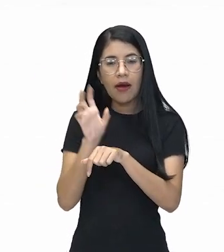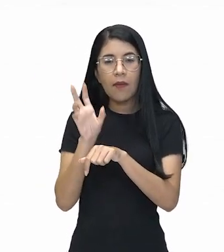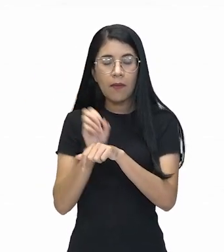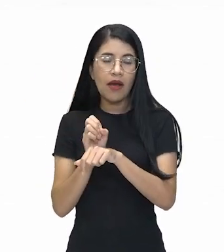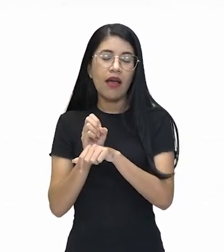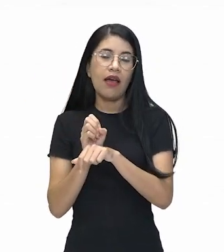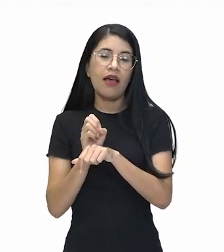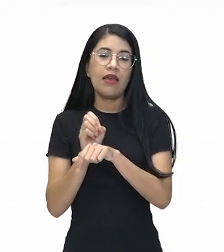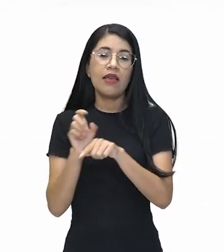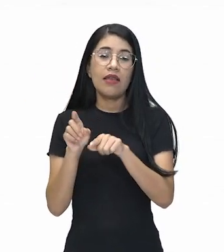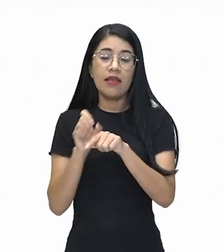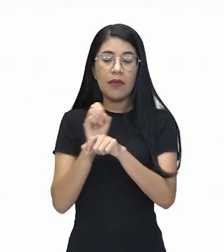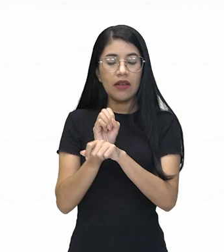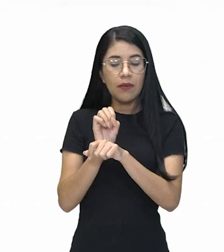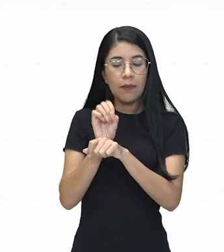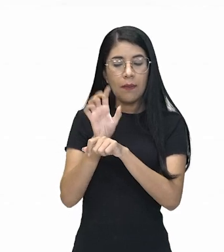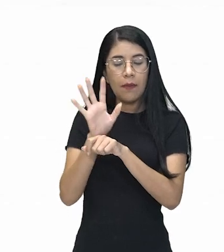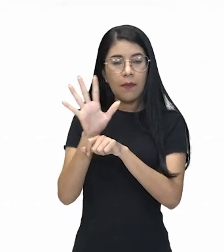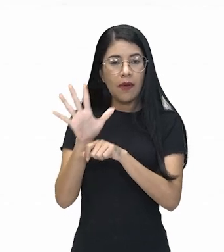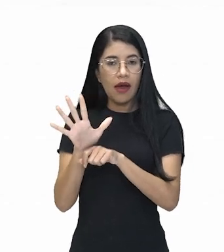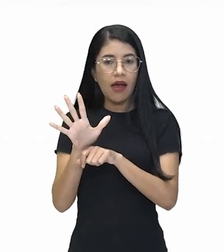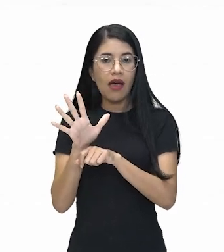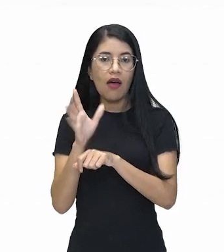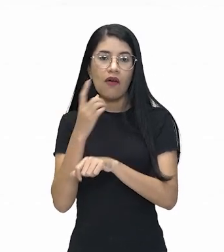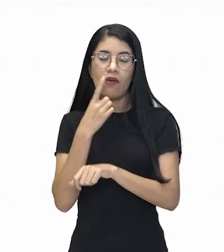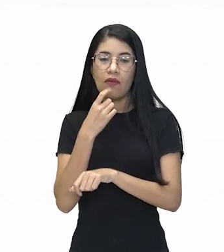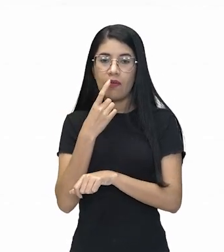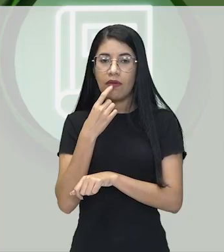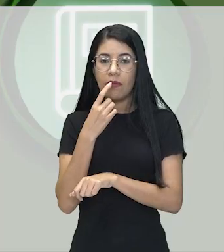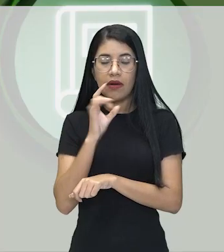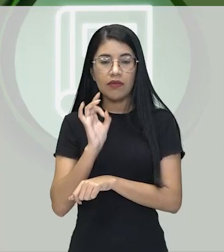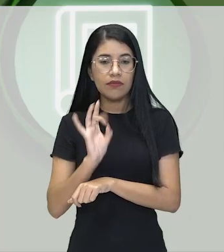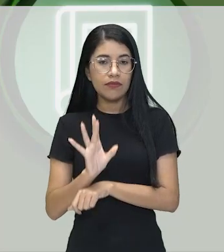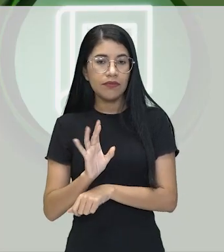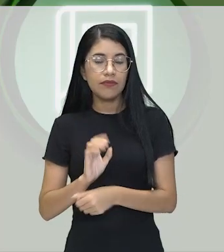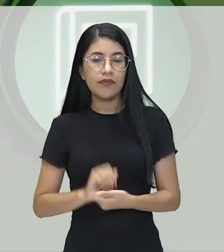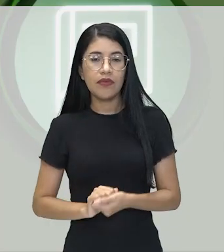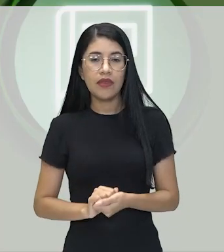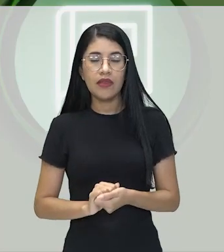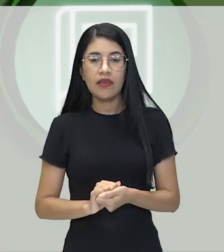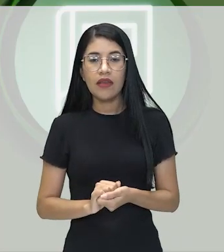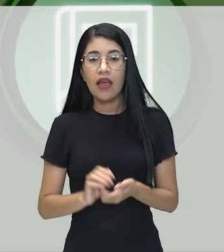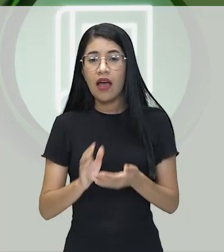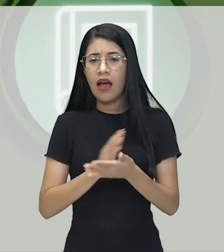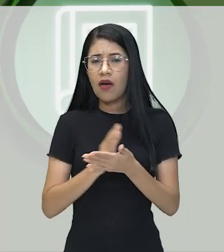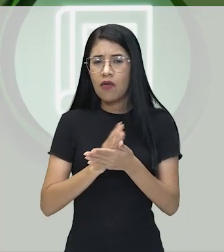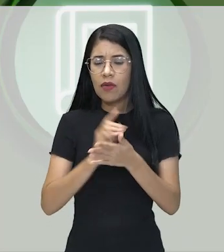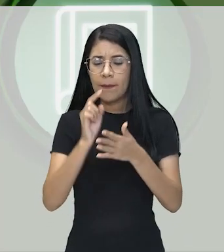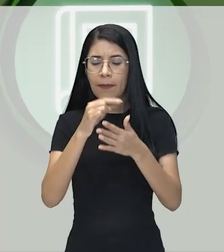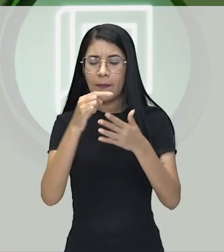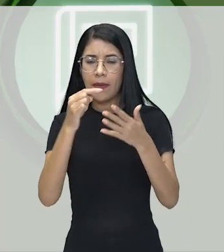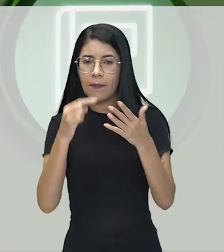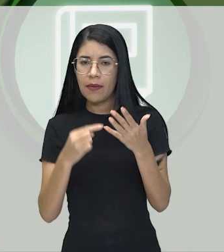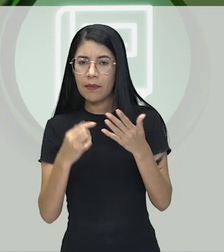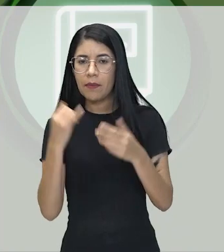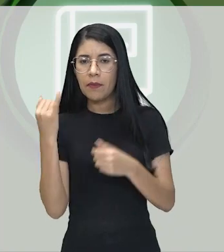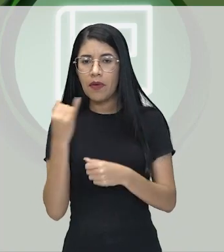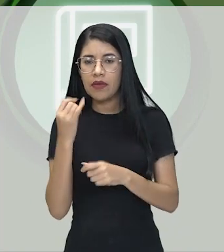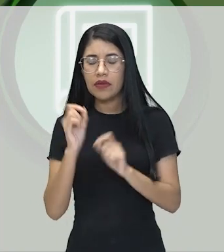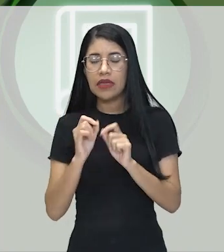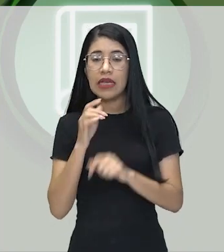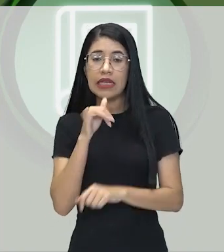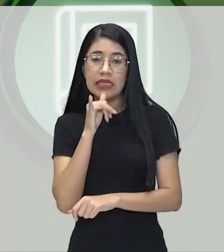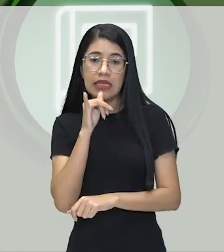e reflete somente o vermelho, tá, pessoal? Alguns pontos importantes aqui. Uma luz é